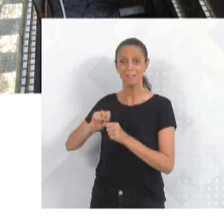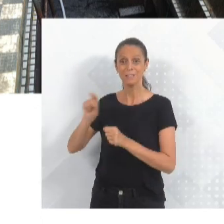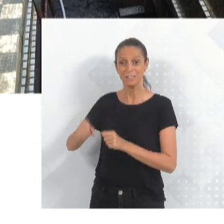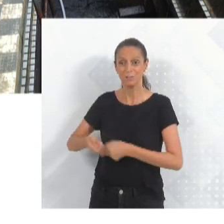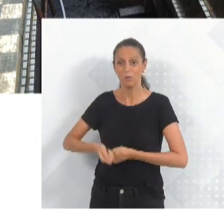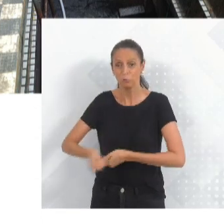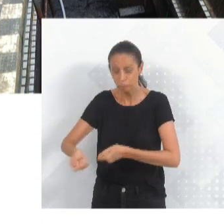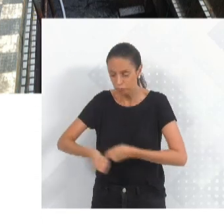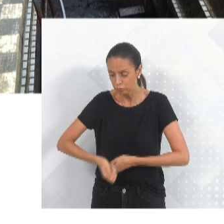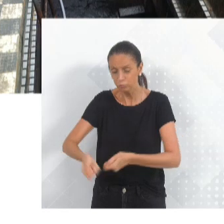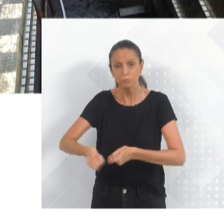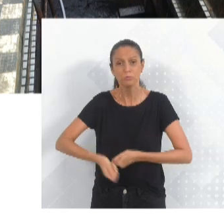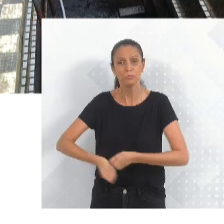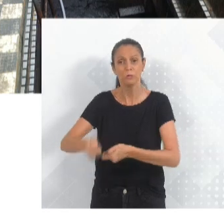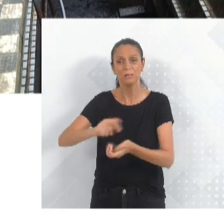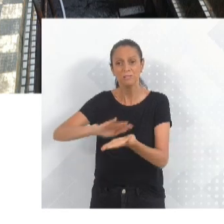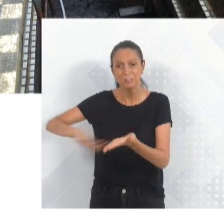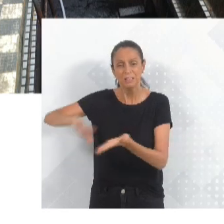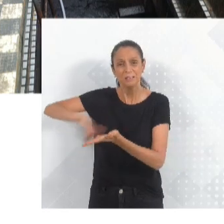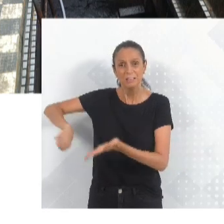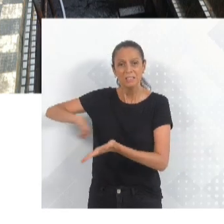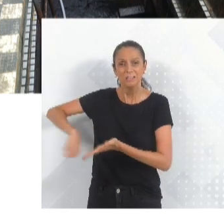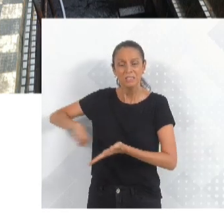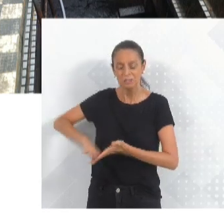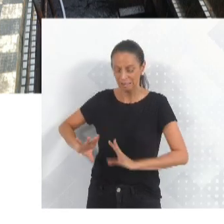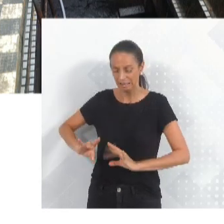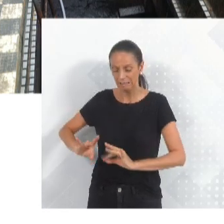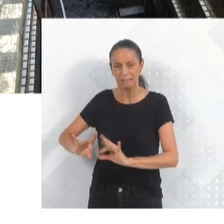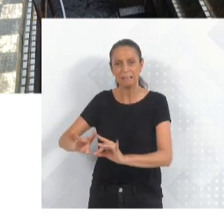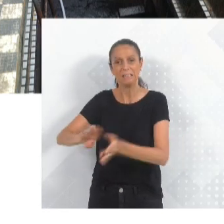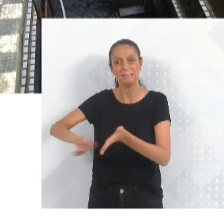na água que é captada do rio Itajaí-Açu.